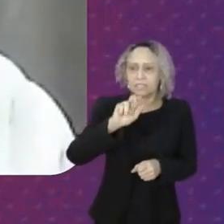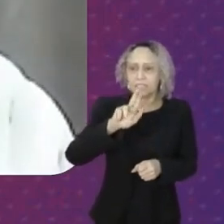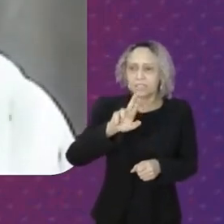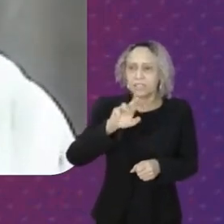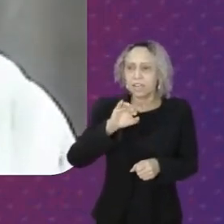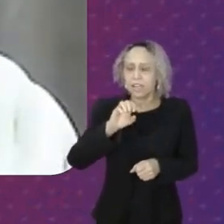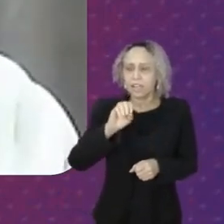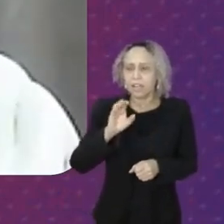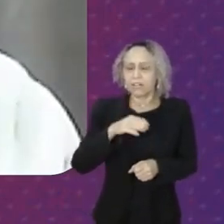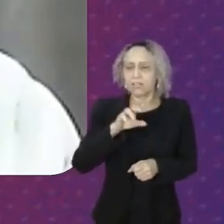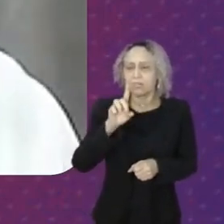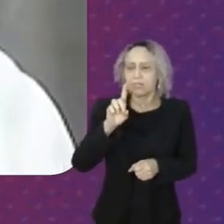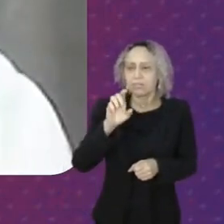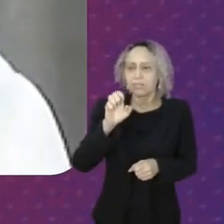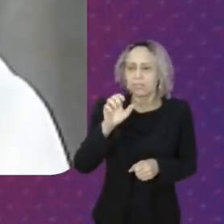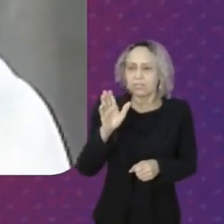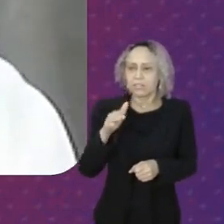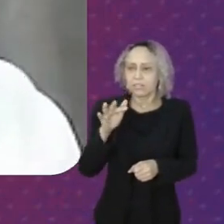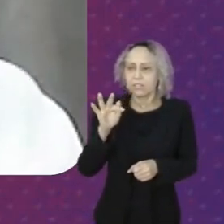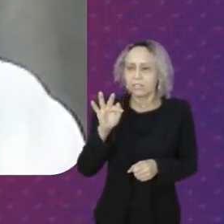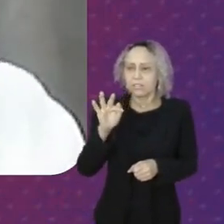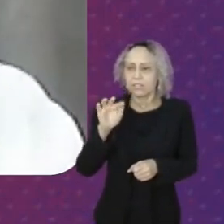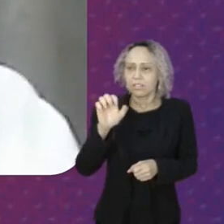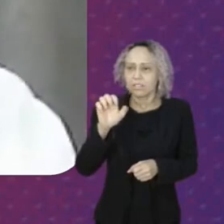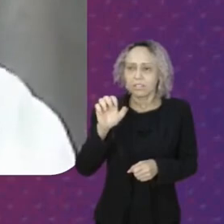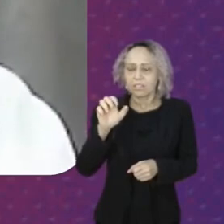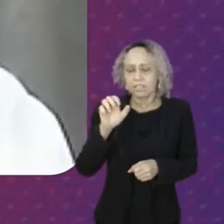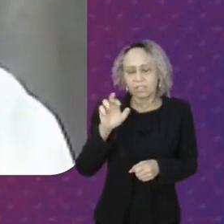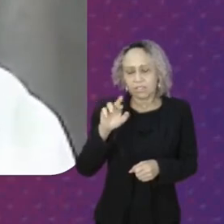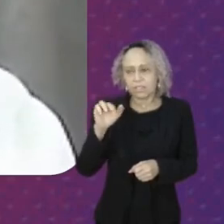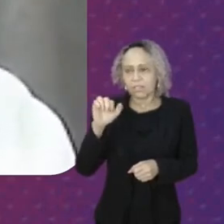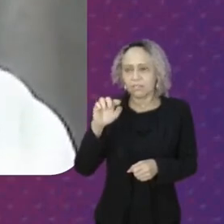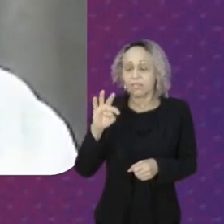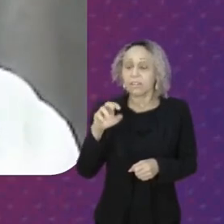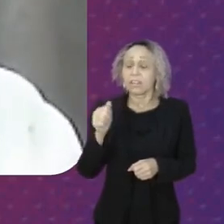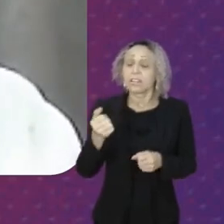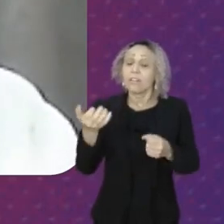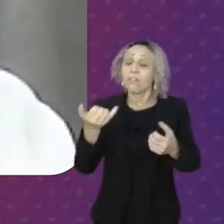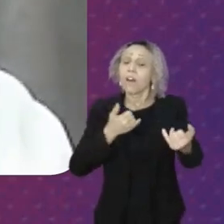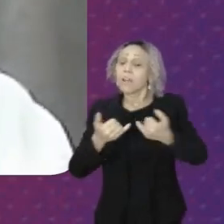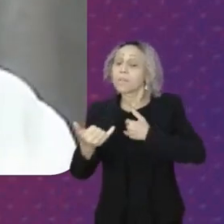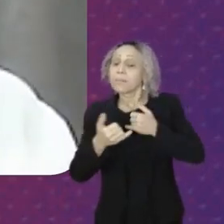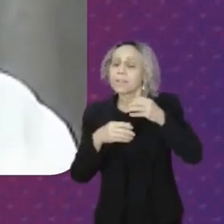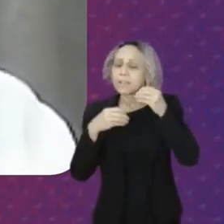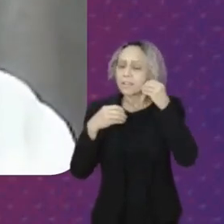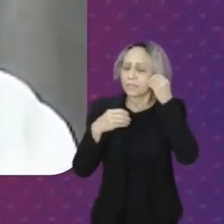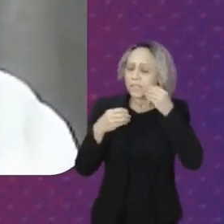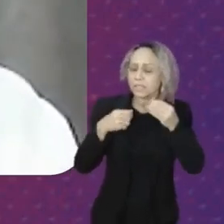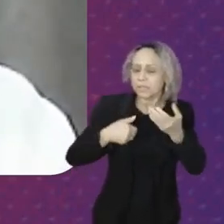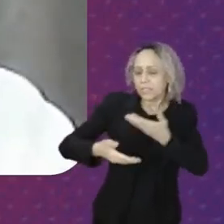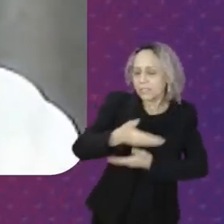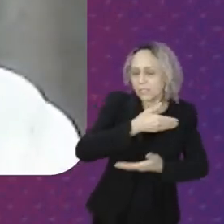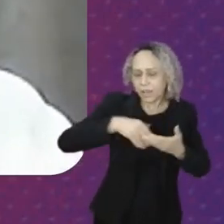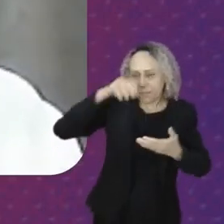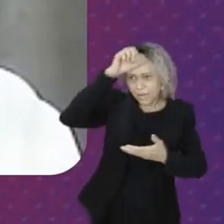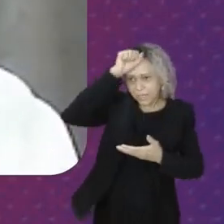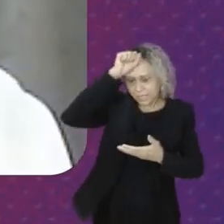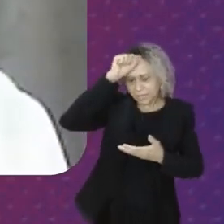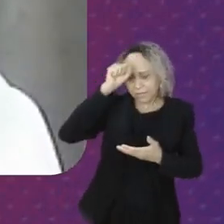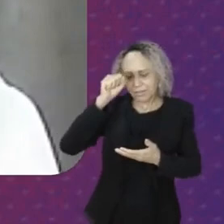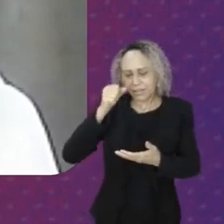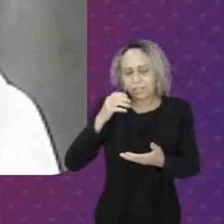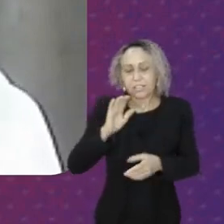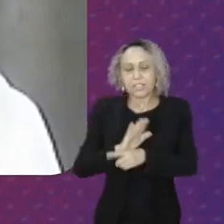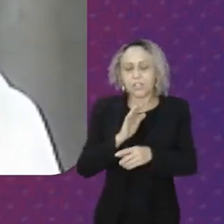que presta nunca fez mal a ninguém, tá? E a gente tem que fazer isso, é para a gente se ajudar coletivamente. Muito